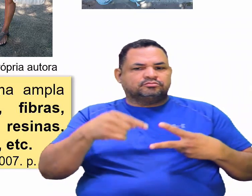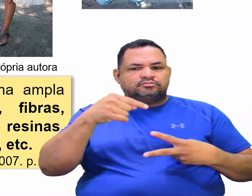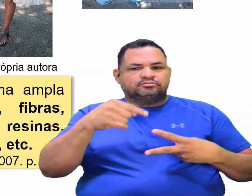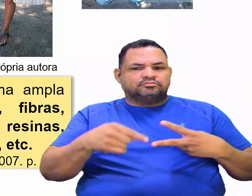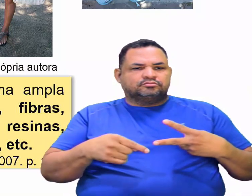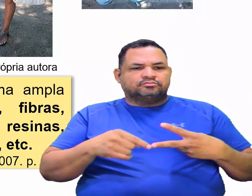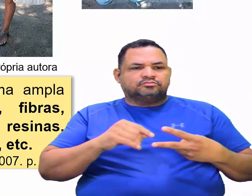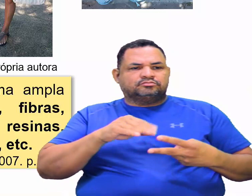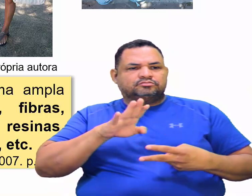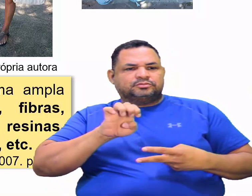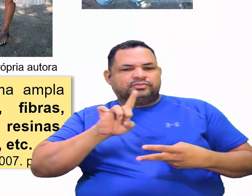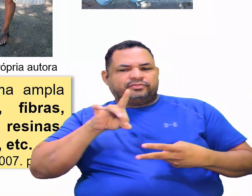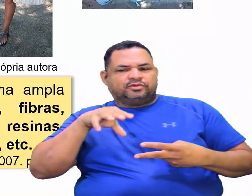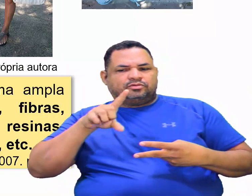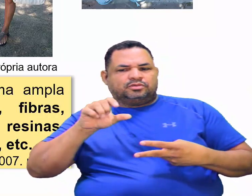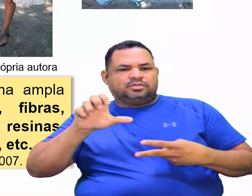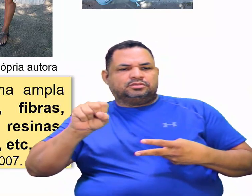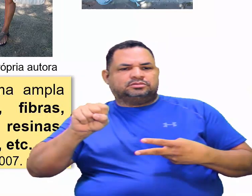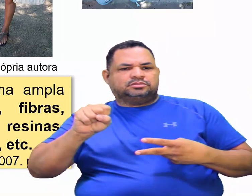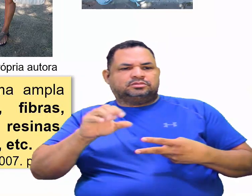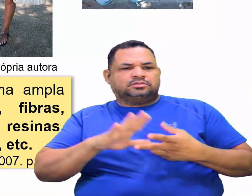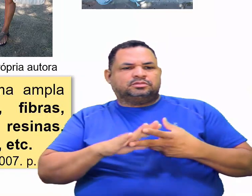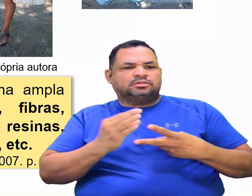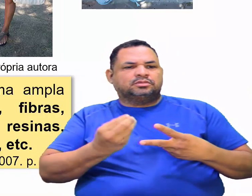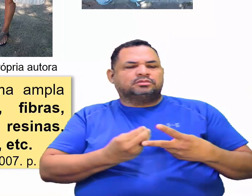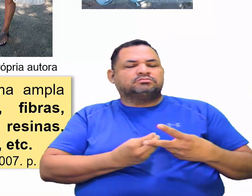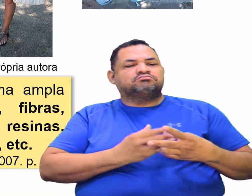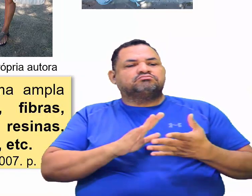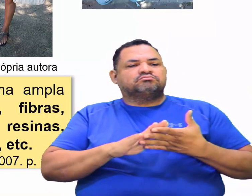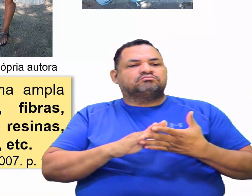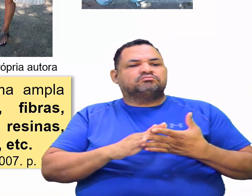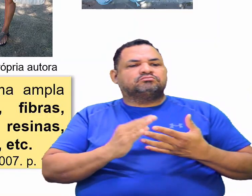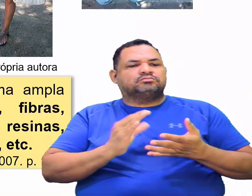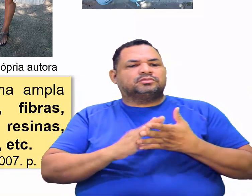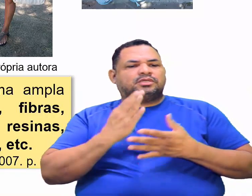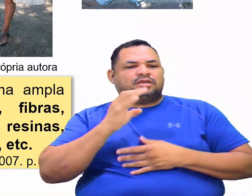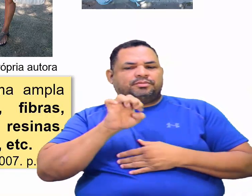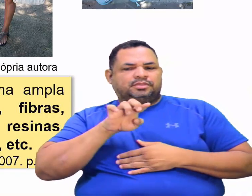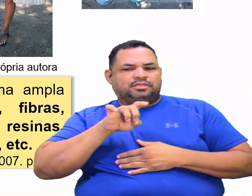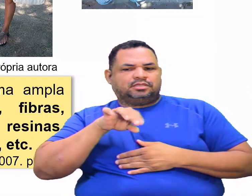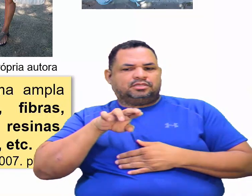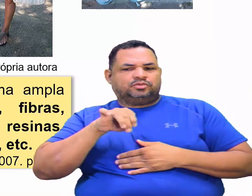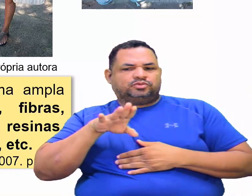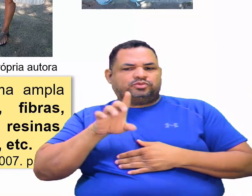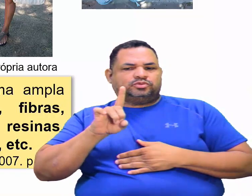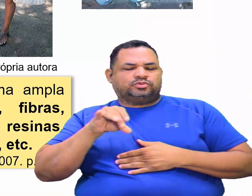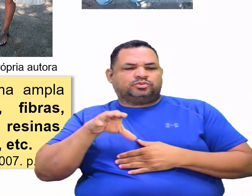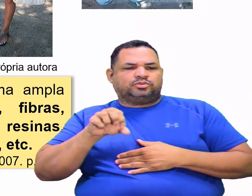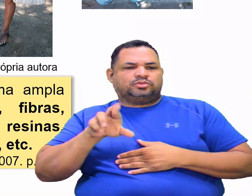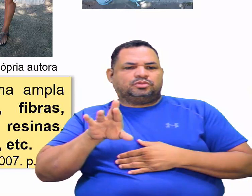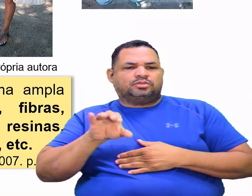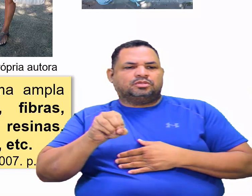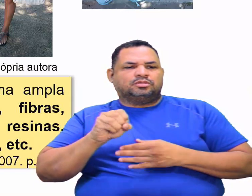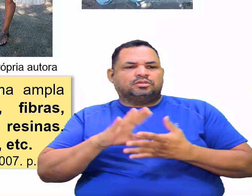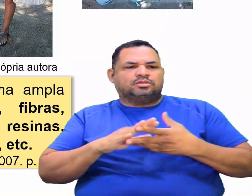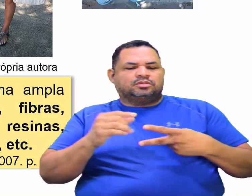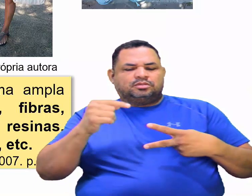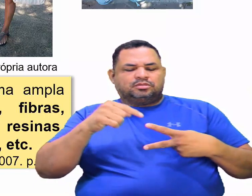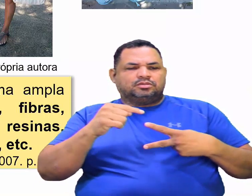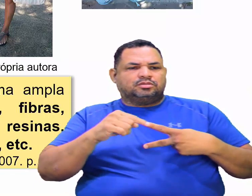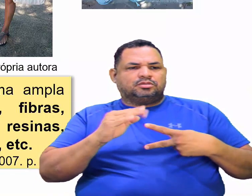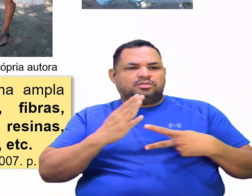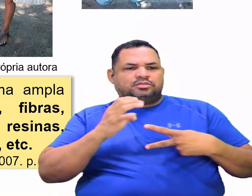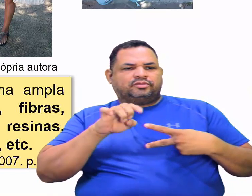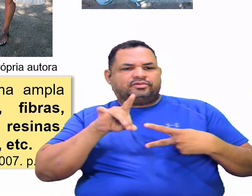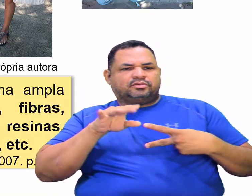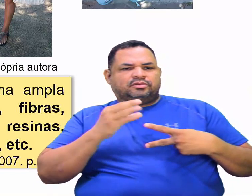culturas né as silvícolas e cultura dos Campineiros quer dizer os silvícolas são os que vivem